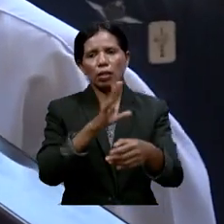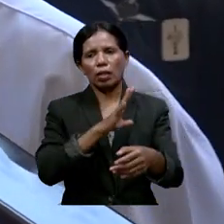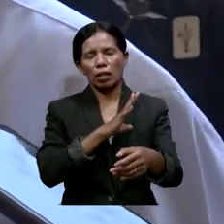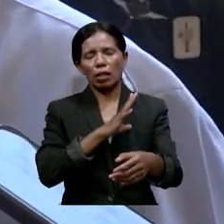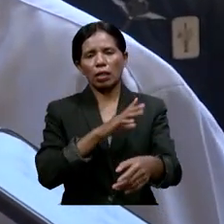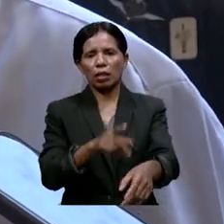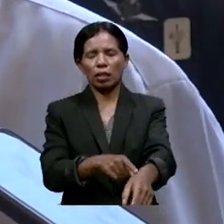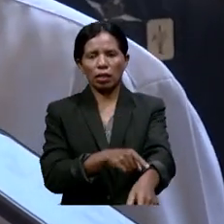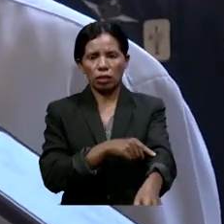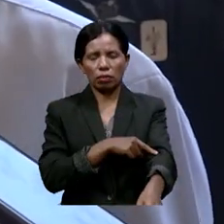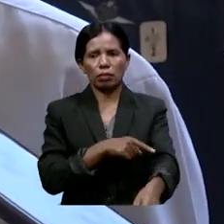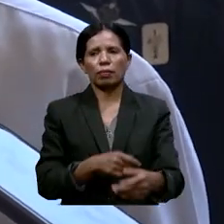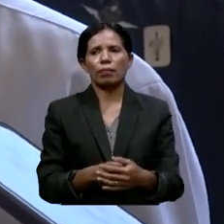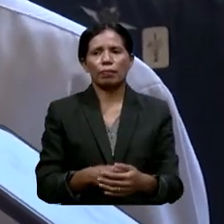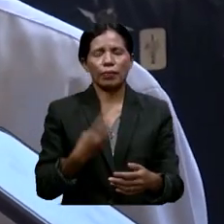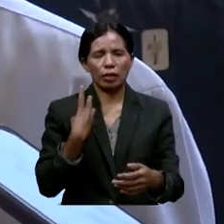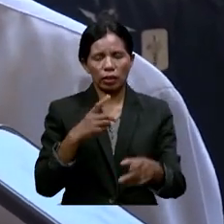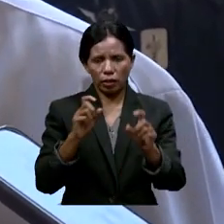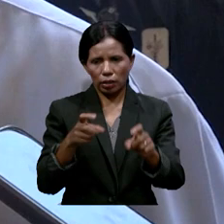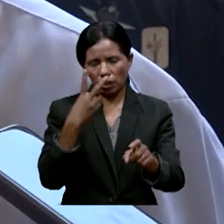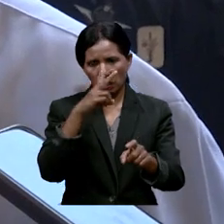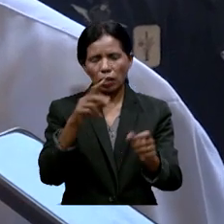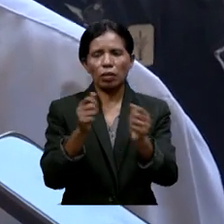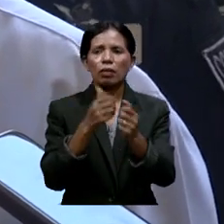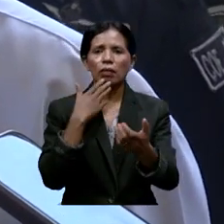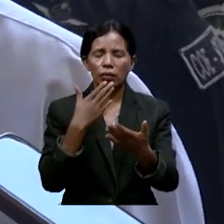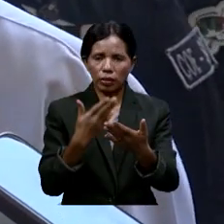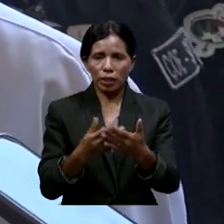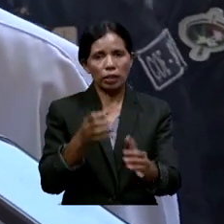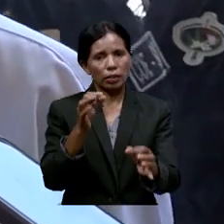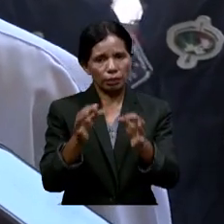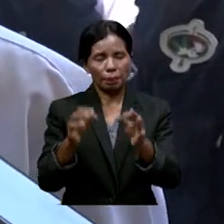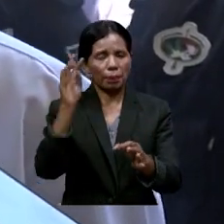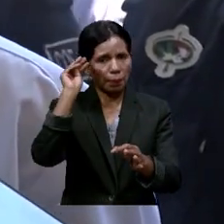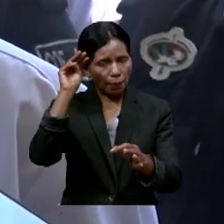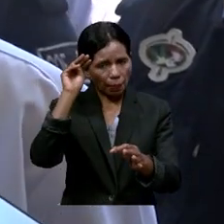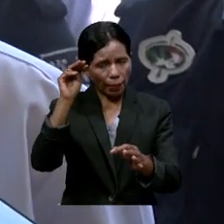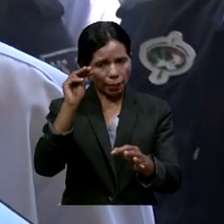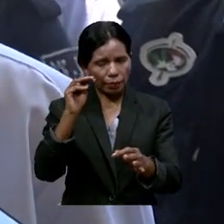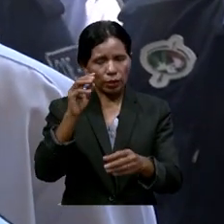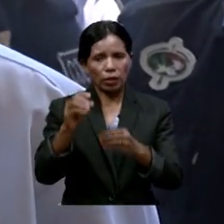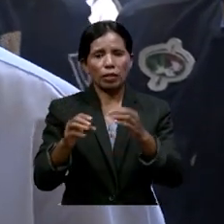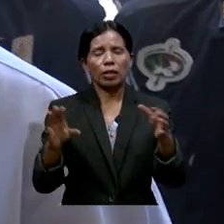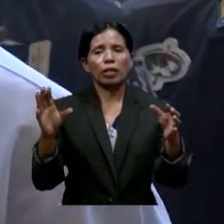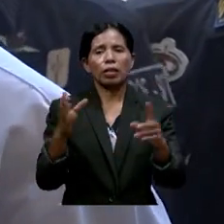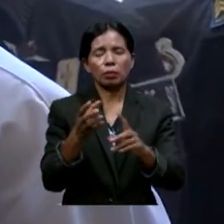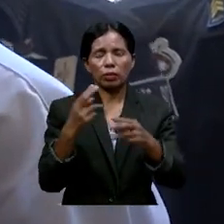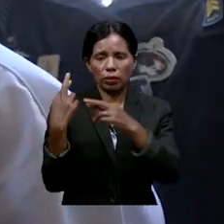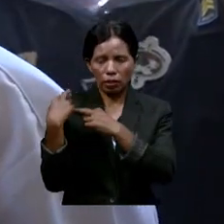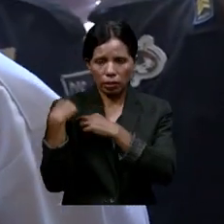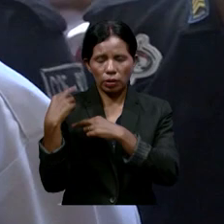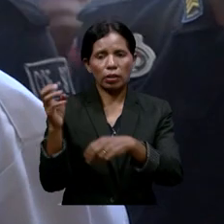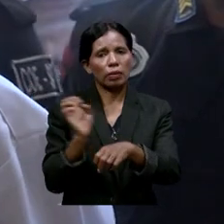demora. Ainda não tem que dizer. Se o ministério na vez, com a economia, eu quero